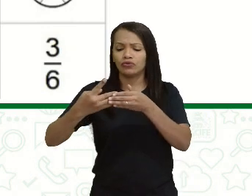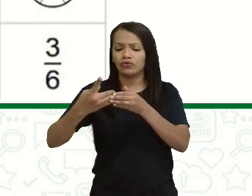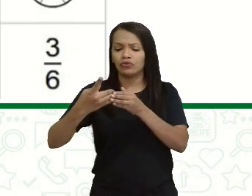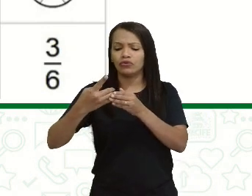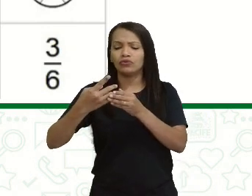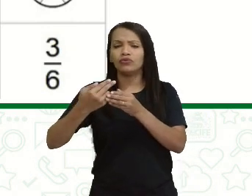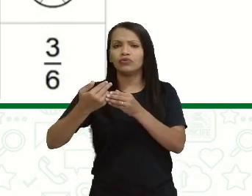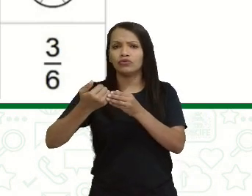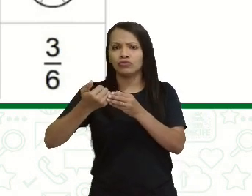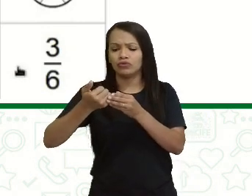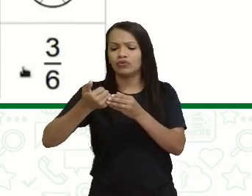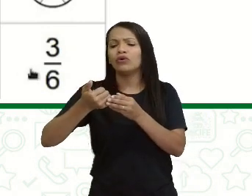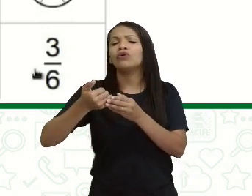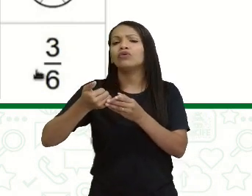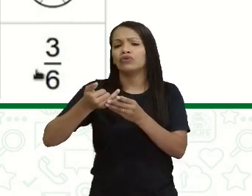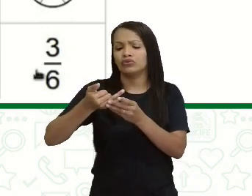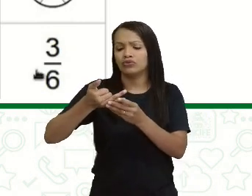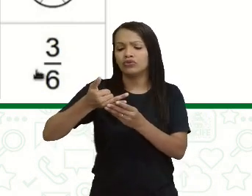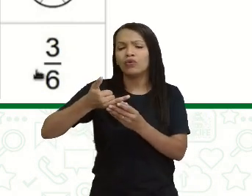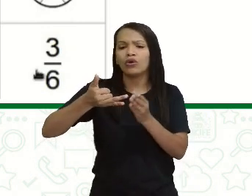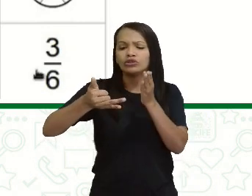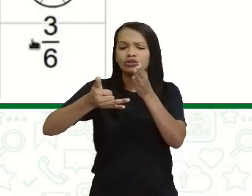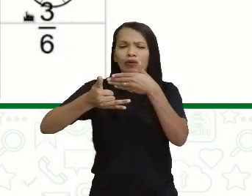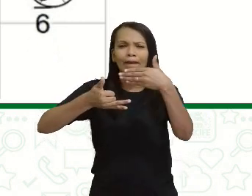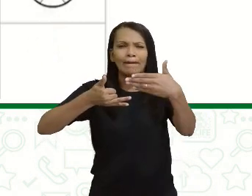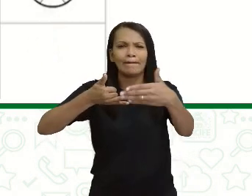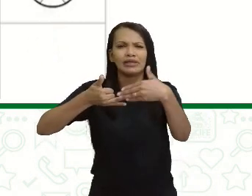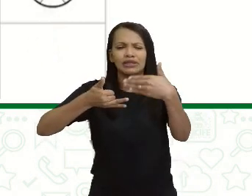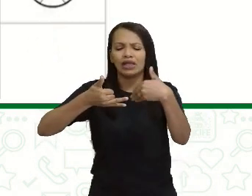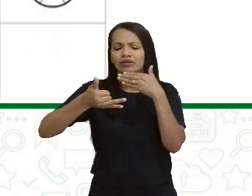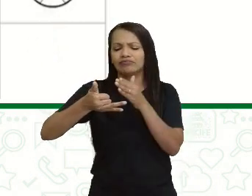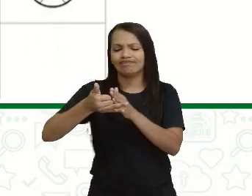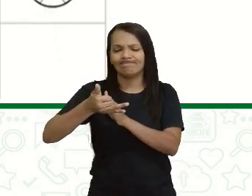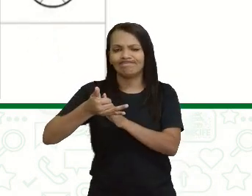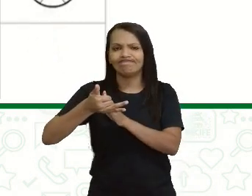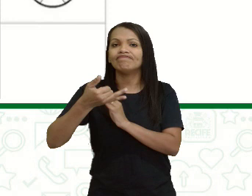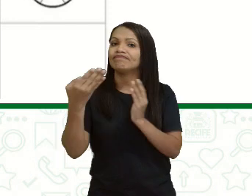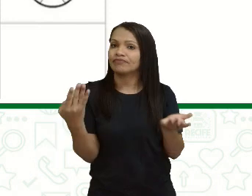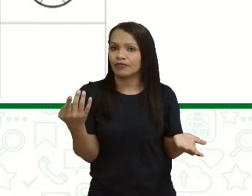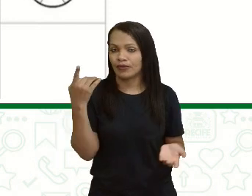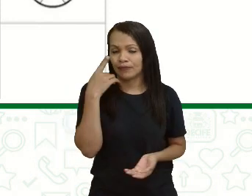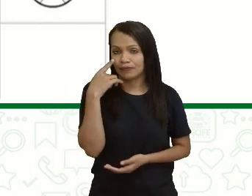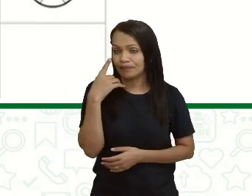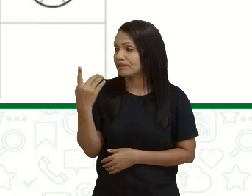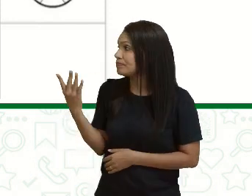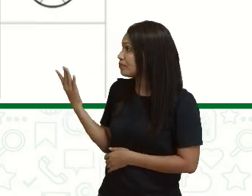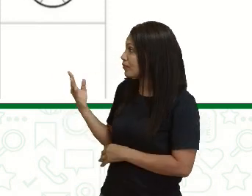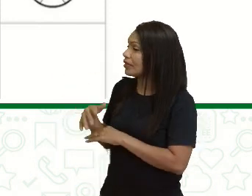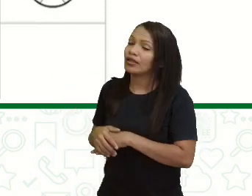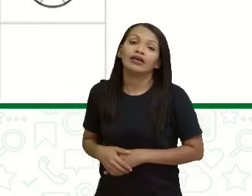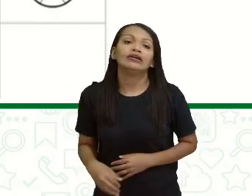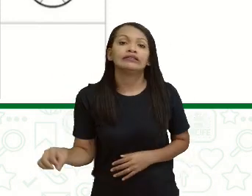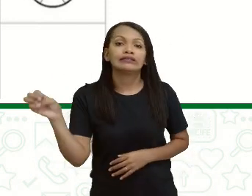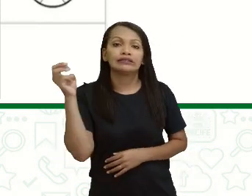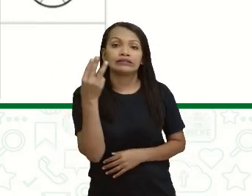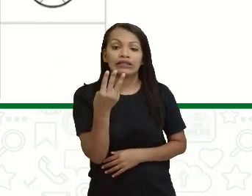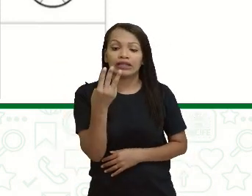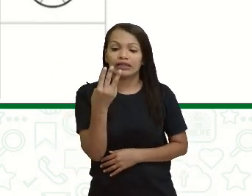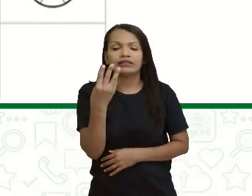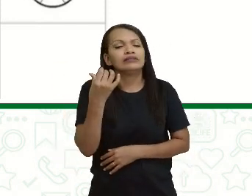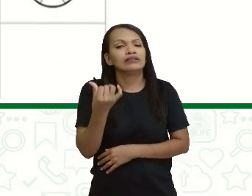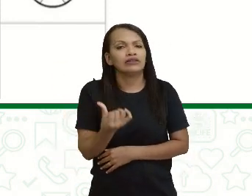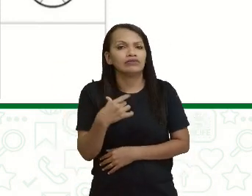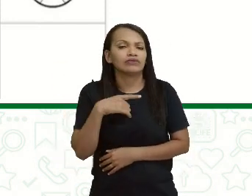E o nosso próximo é o 3/6. Olha, ela vai ter que ter 6